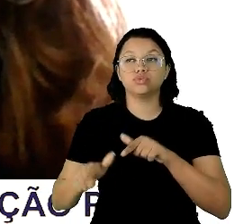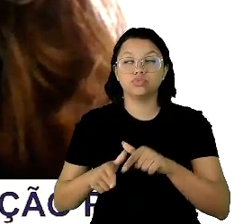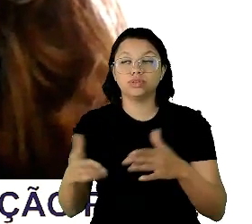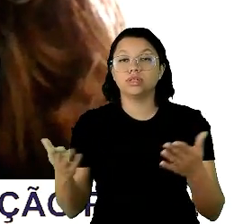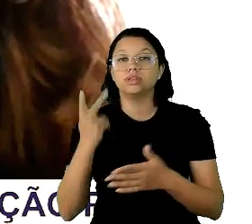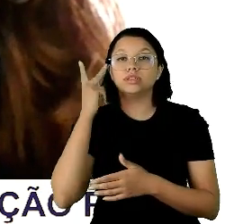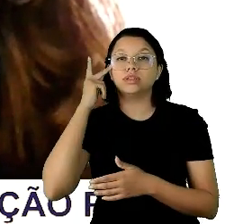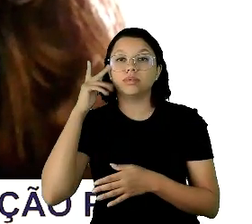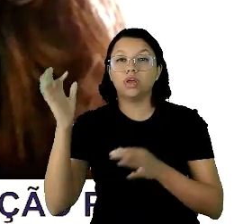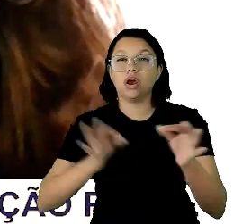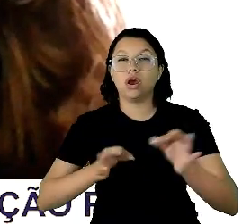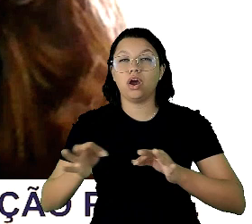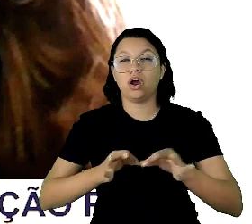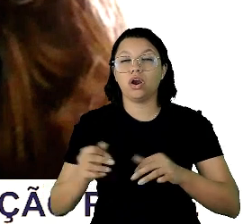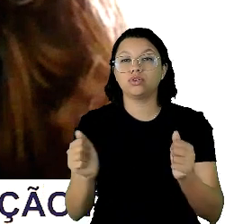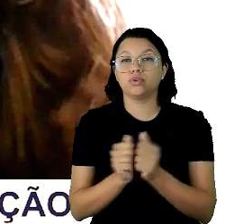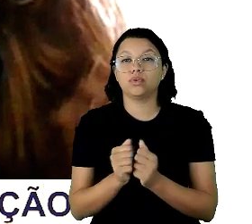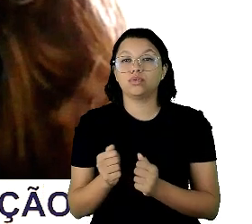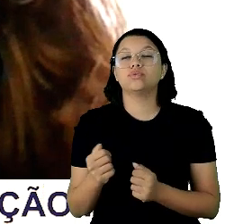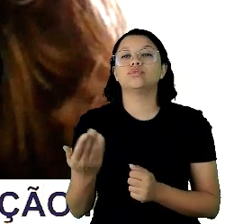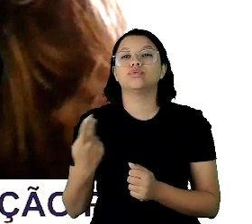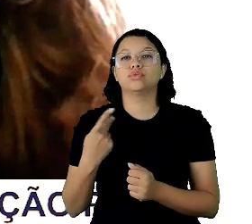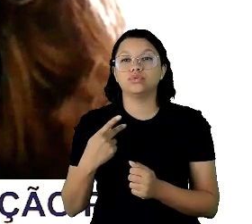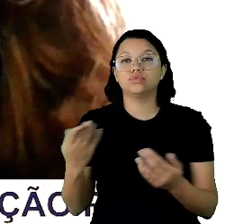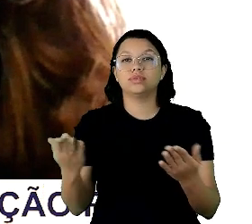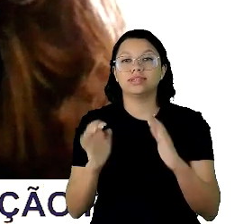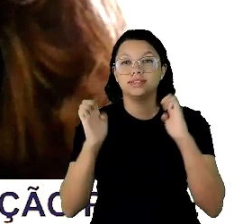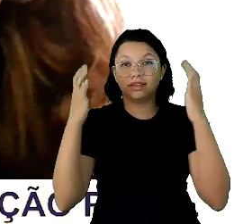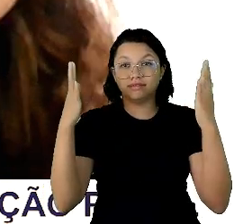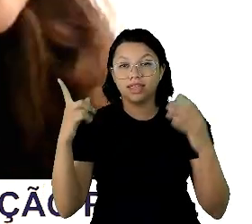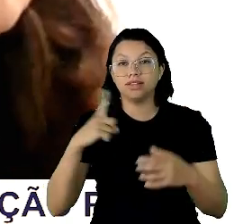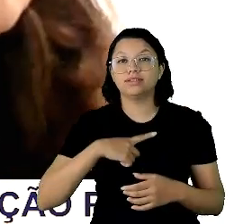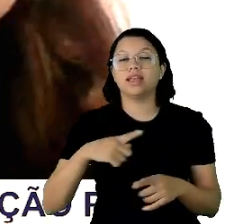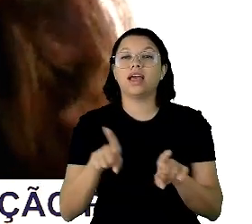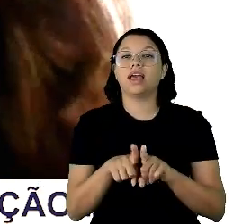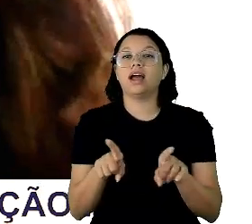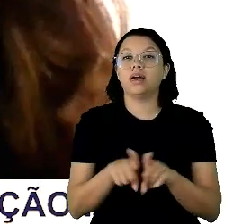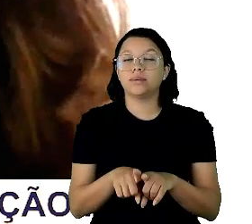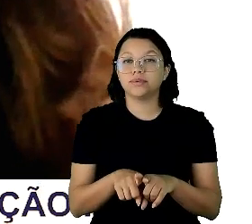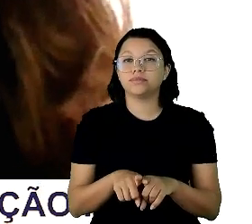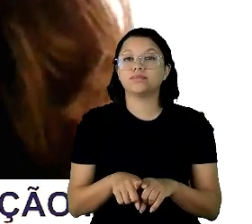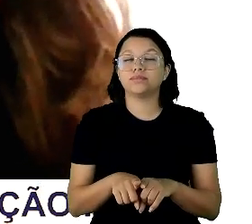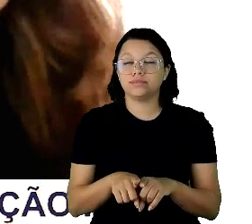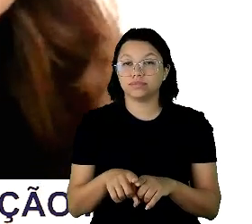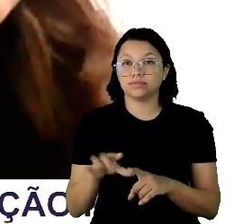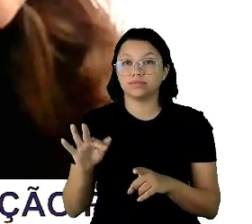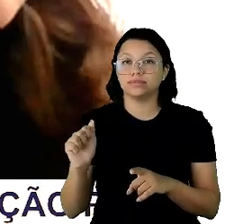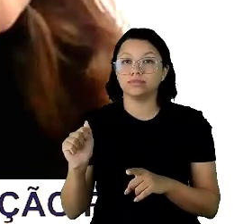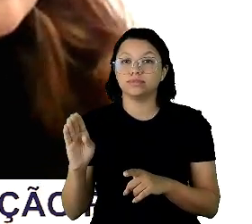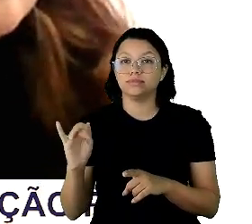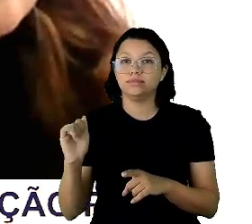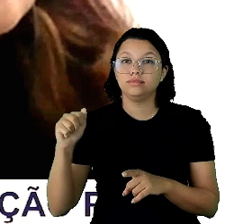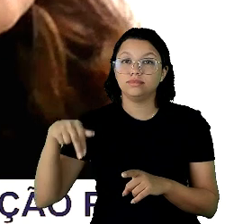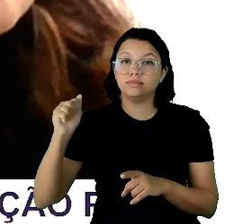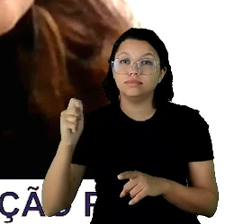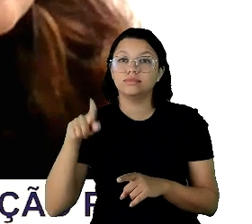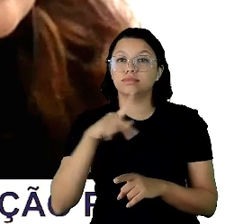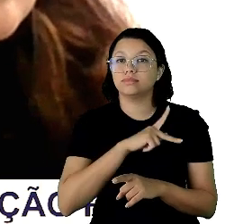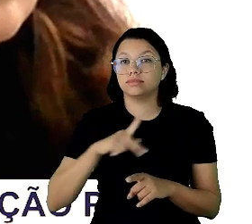este evento. E teremos a doutora Fabiana, na verdade, presidindo a mesa, E